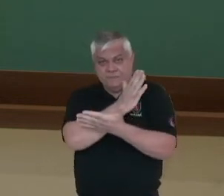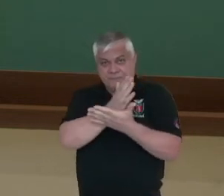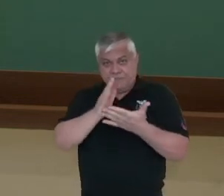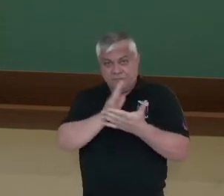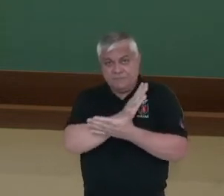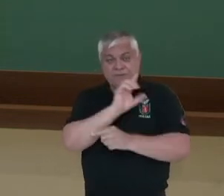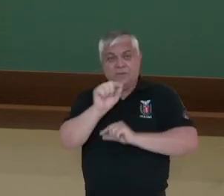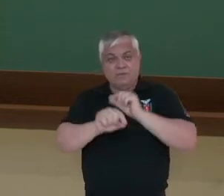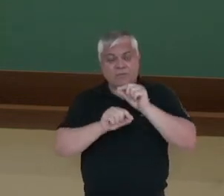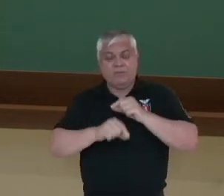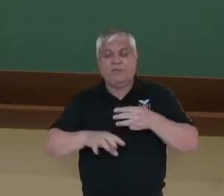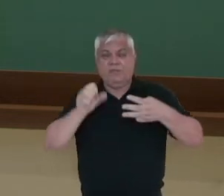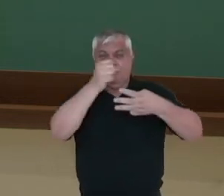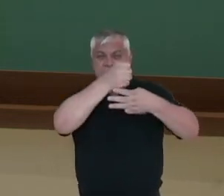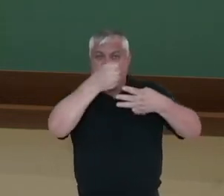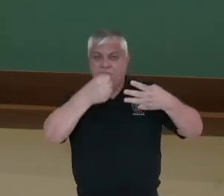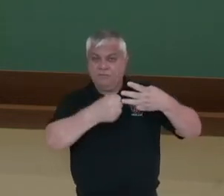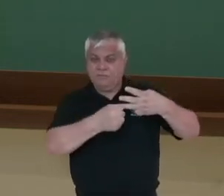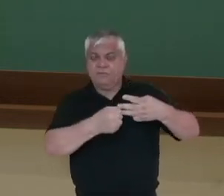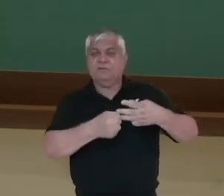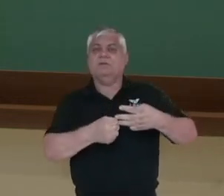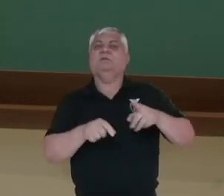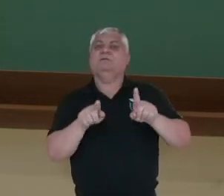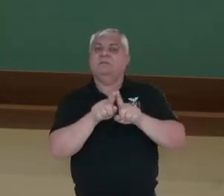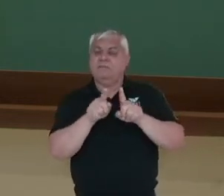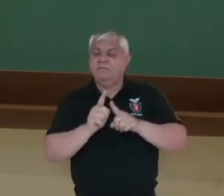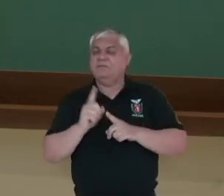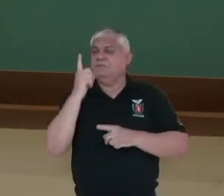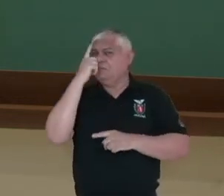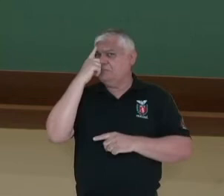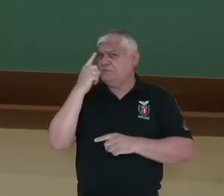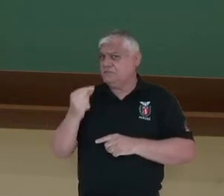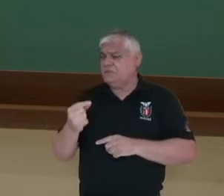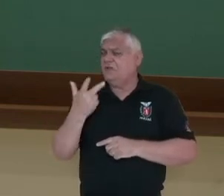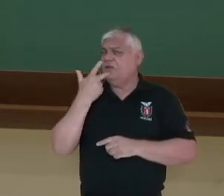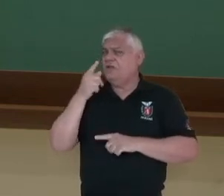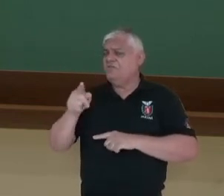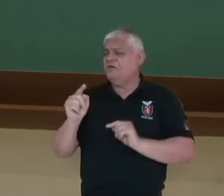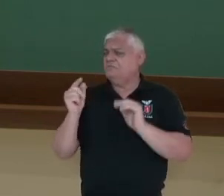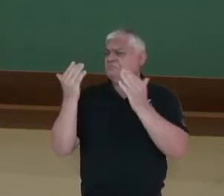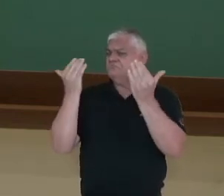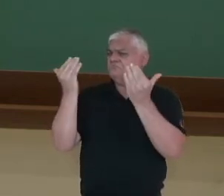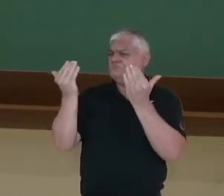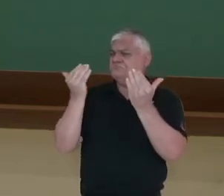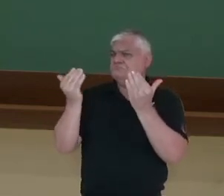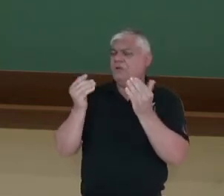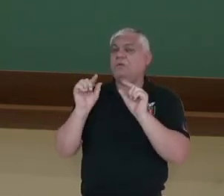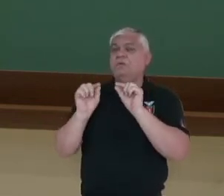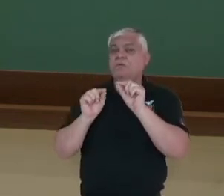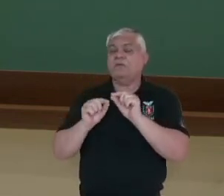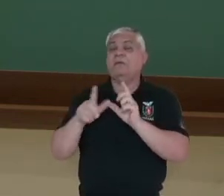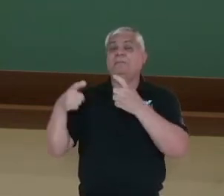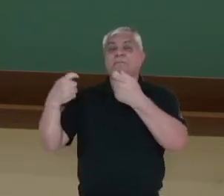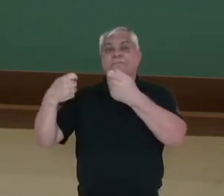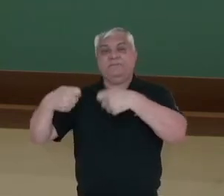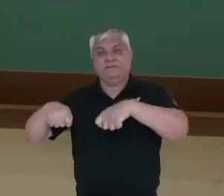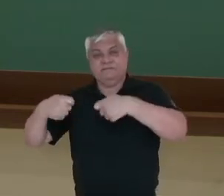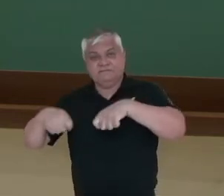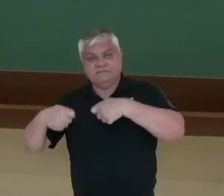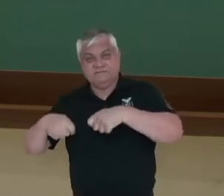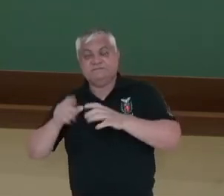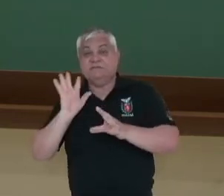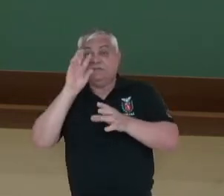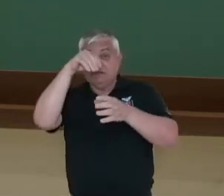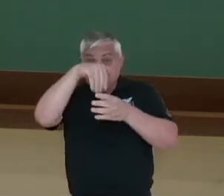dos poderes proposta também pelo Montesquieu, cabe a ele analisar aquilo que é necessário dentro